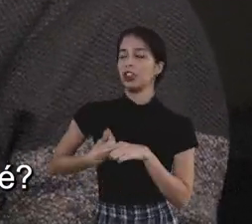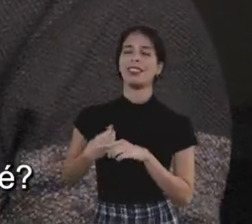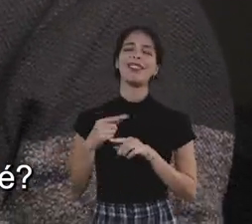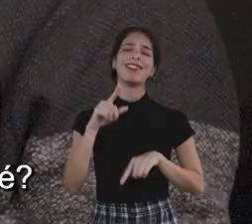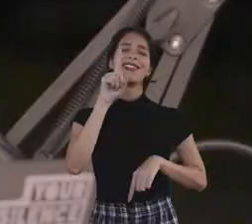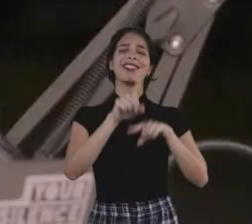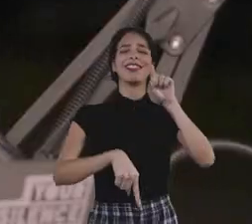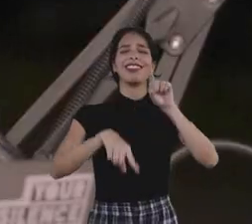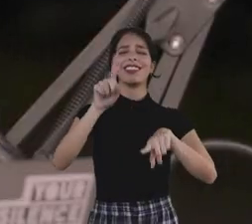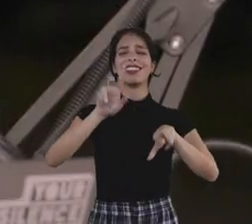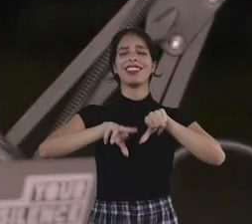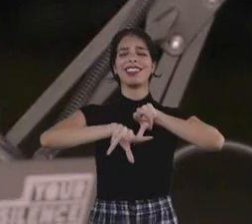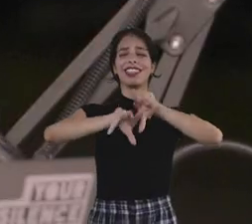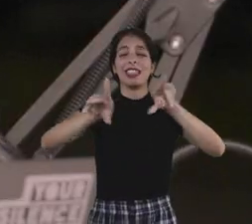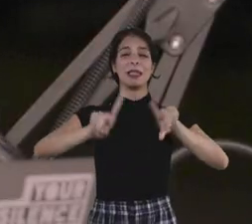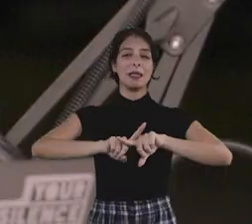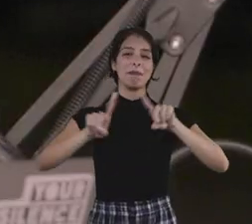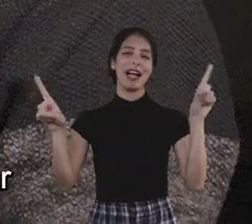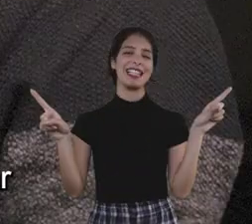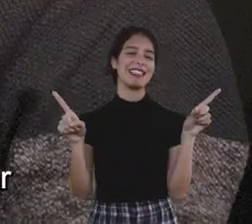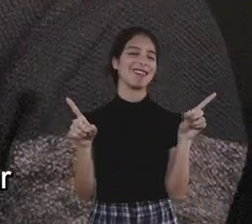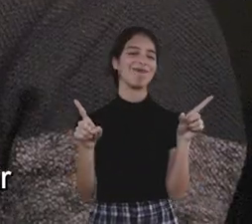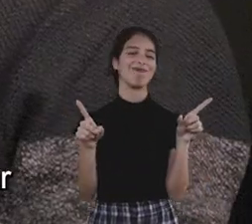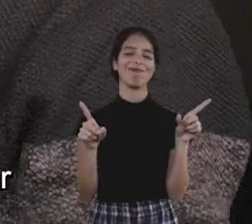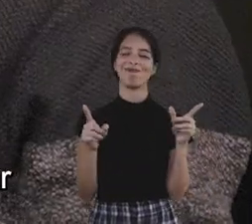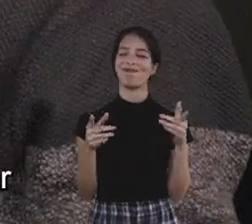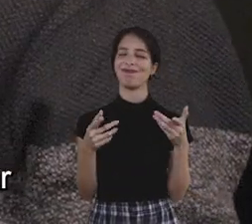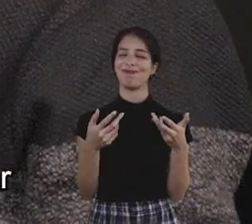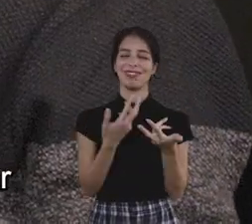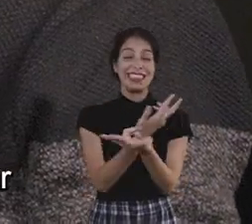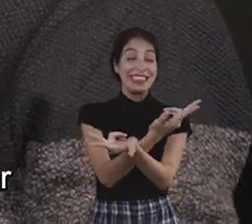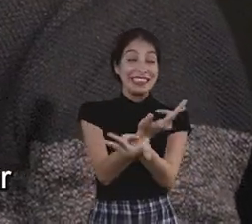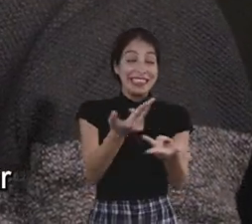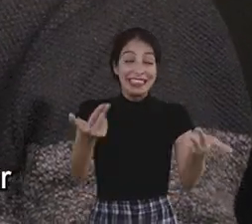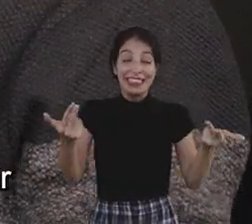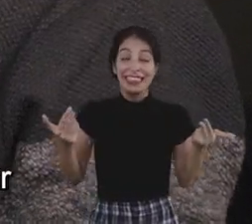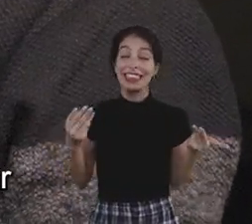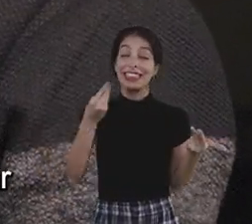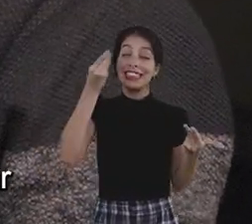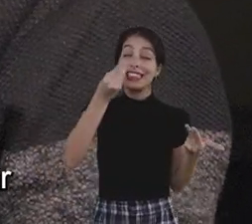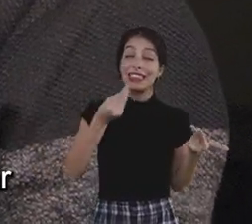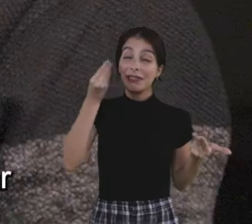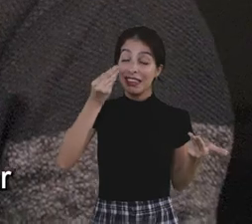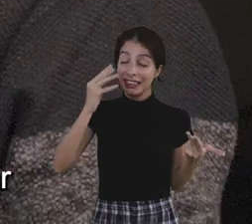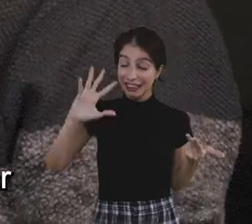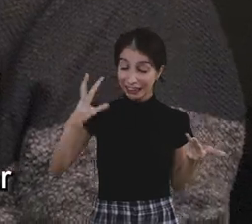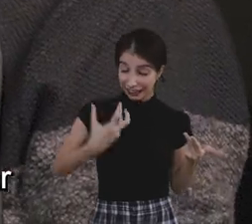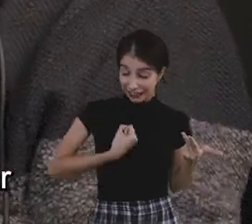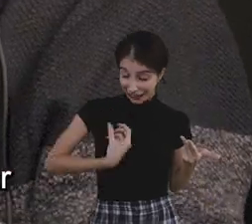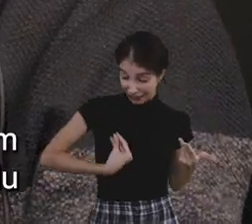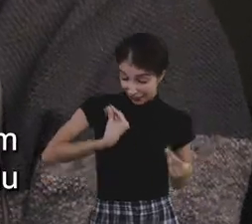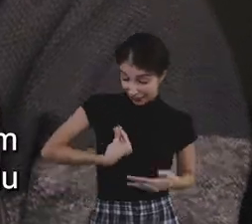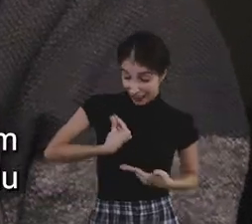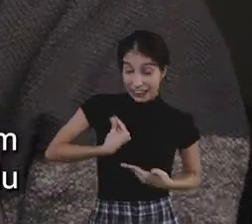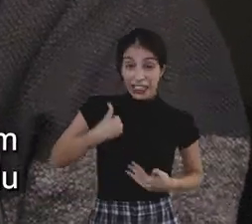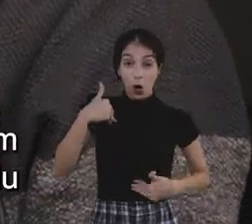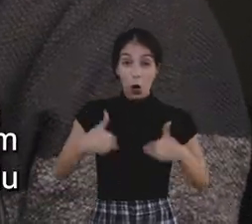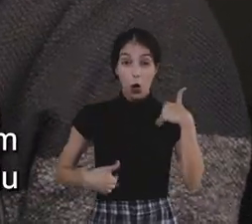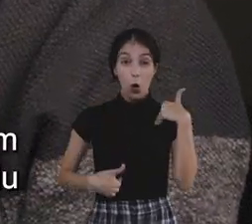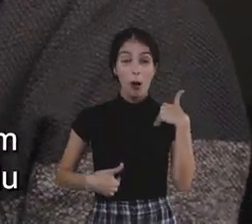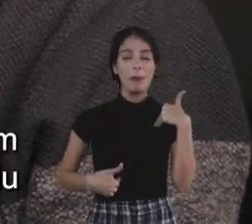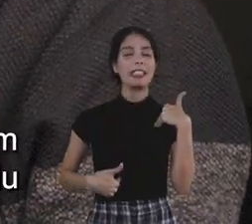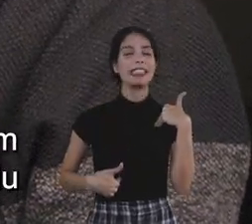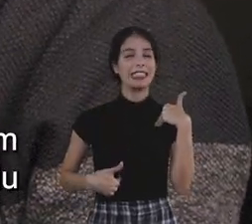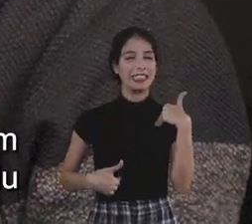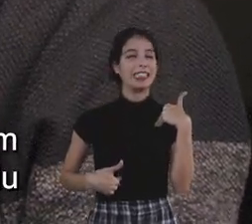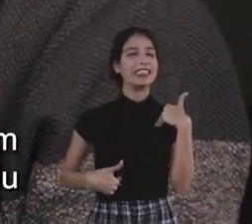ah aham mas eh independentemente de tudo isso foi uma experiência que pra gente salvaguardar a nossa vida